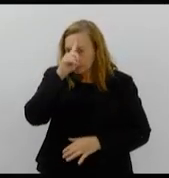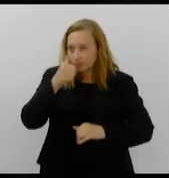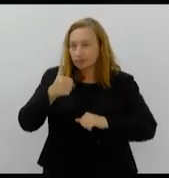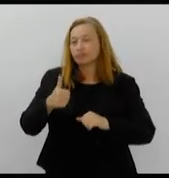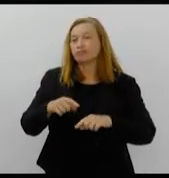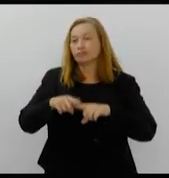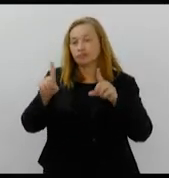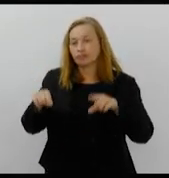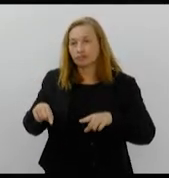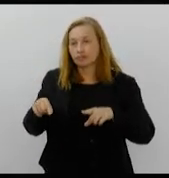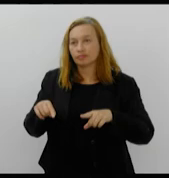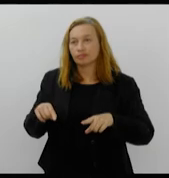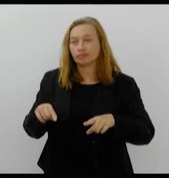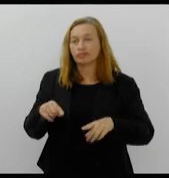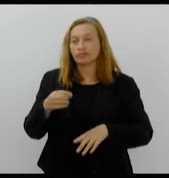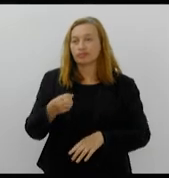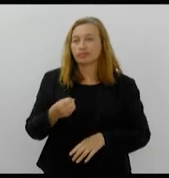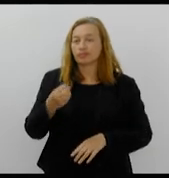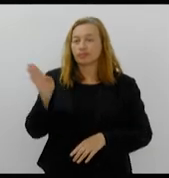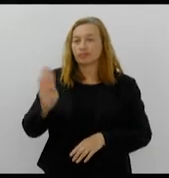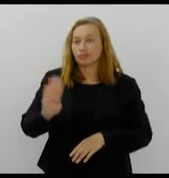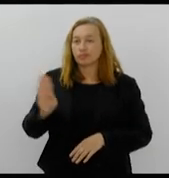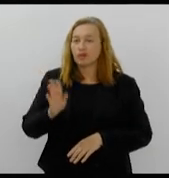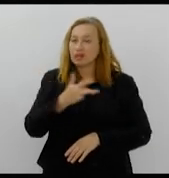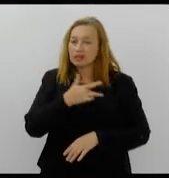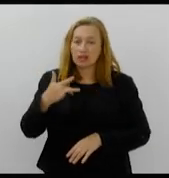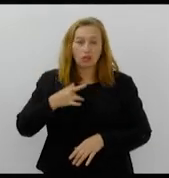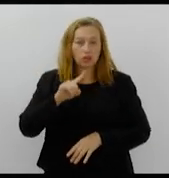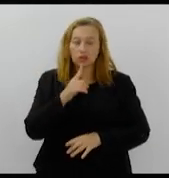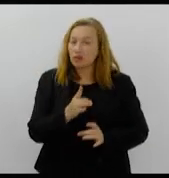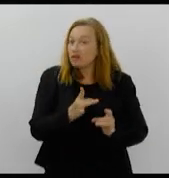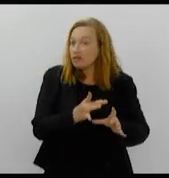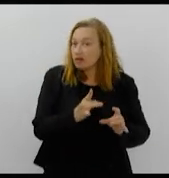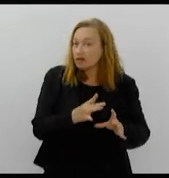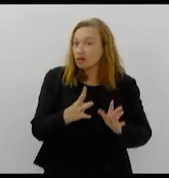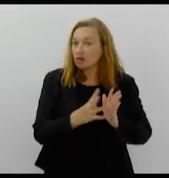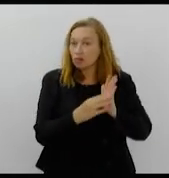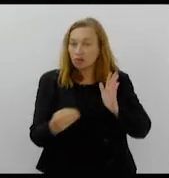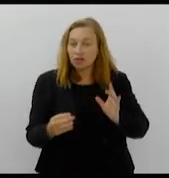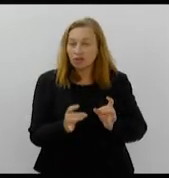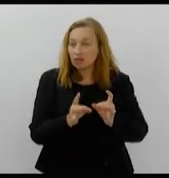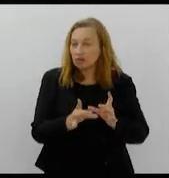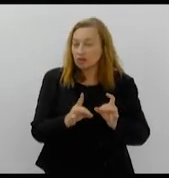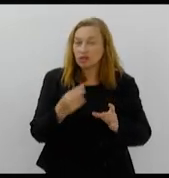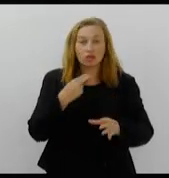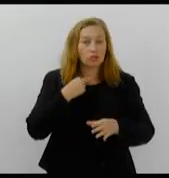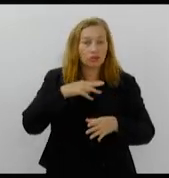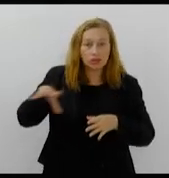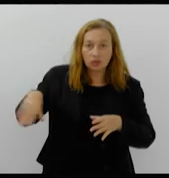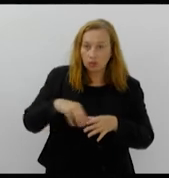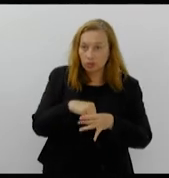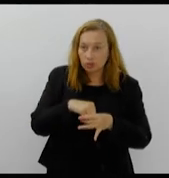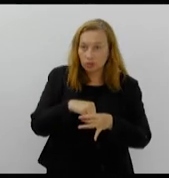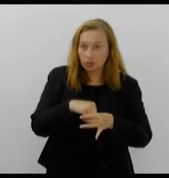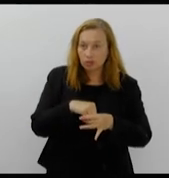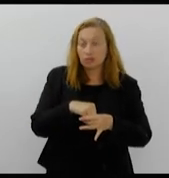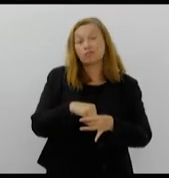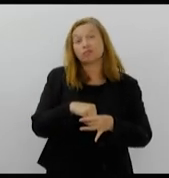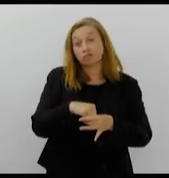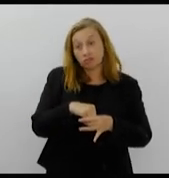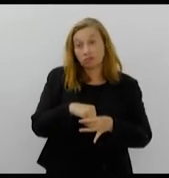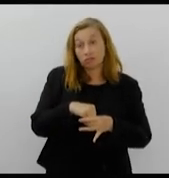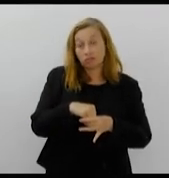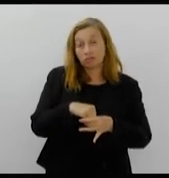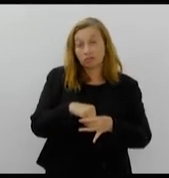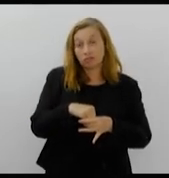Bom Sucesso. Saúde não é mercadoria e modelo de privatização não pode ser introduzido, né,